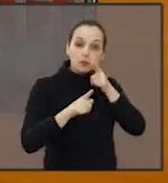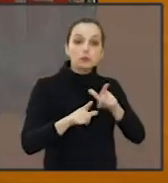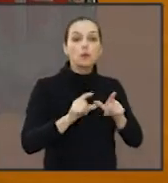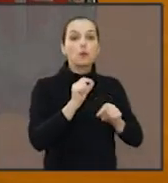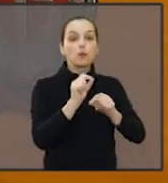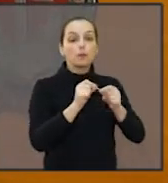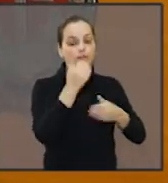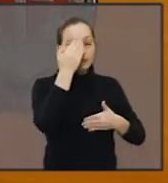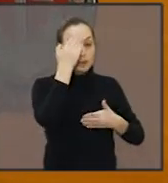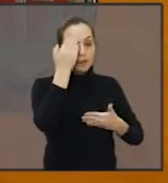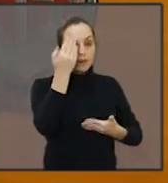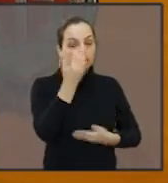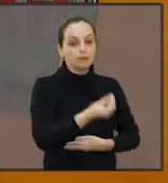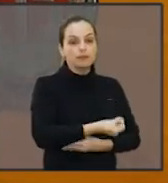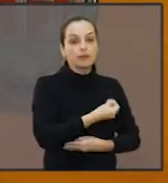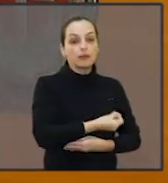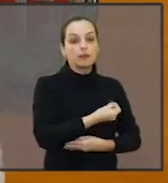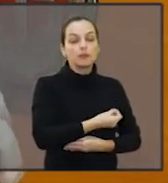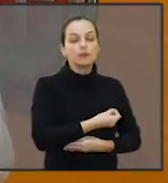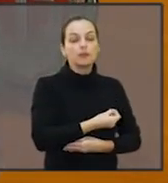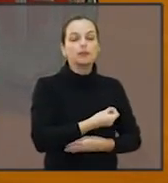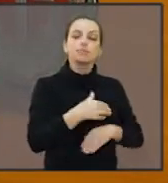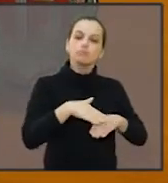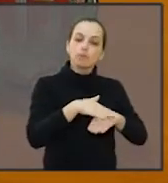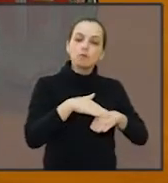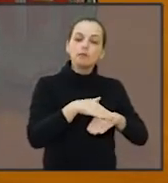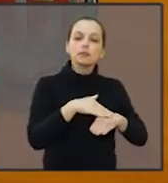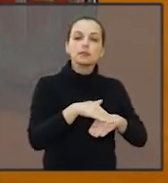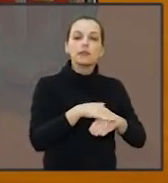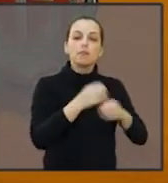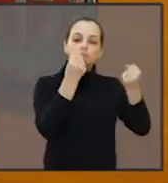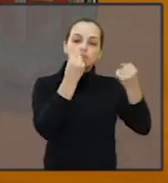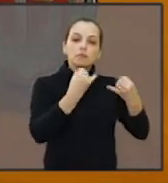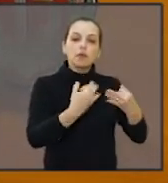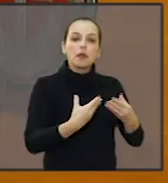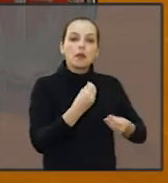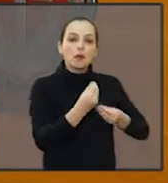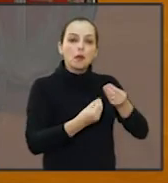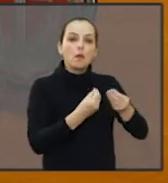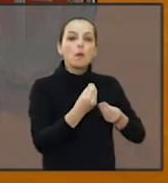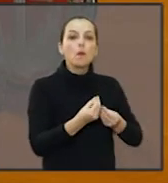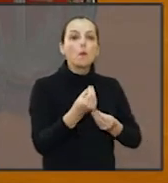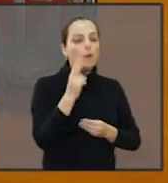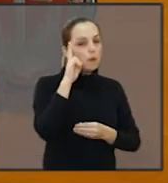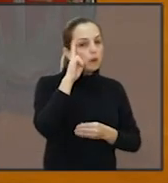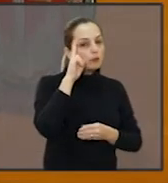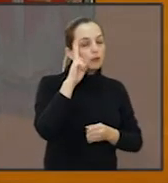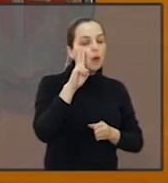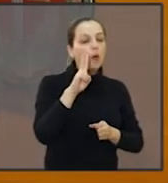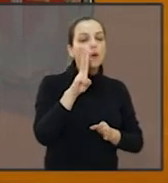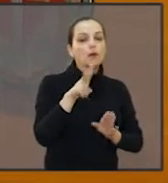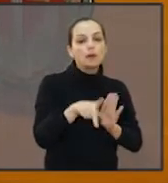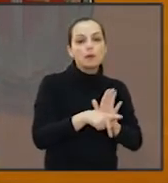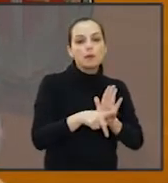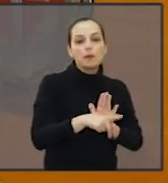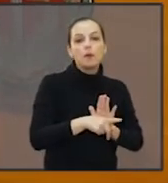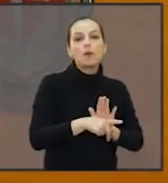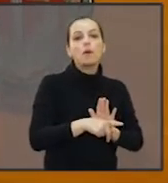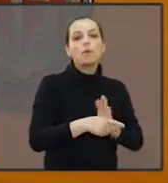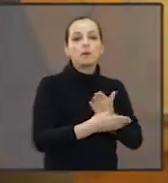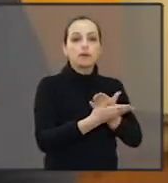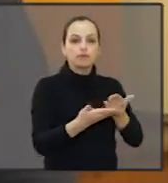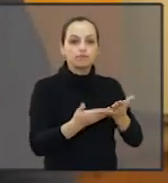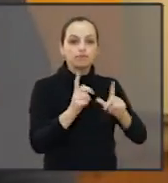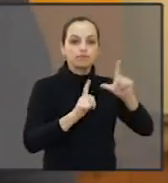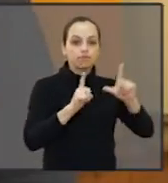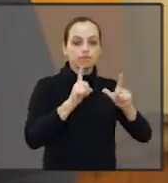Roseli, obrigado pela presença. Eu queria conversar contigo para você contar um pouco da sua história hoje aqui, para a TV Câmara, para os nossos